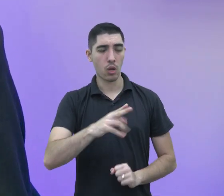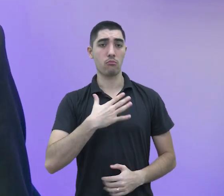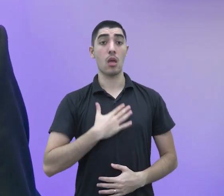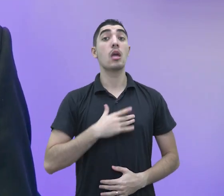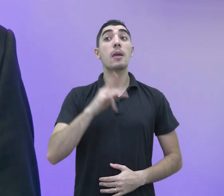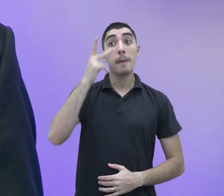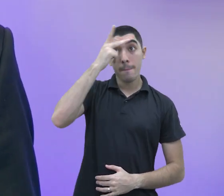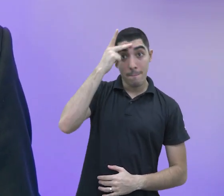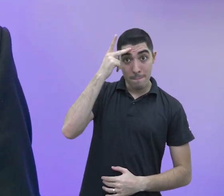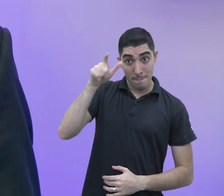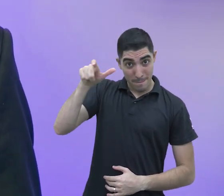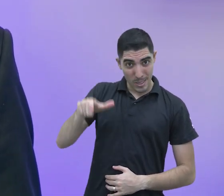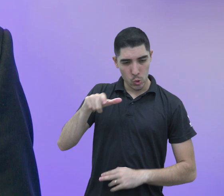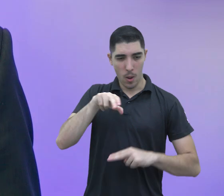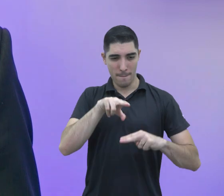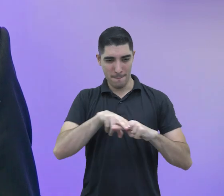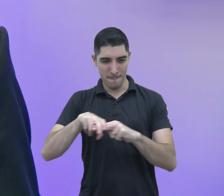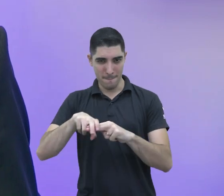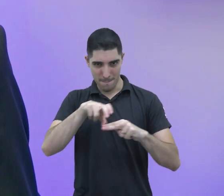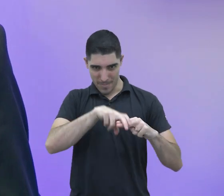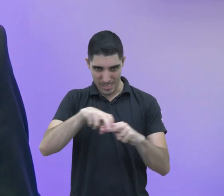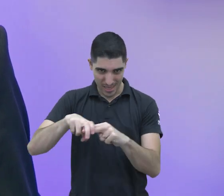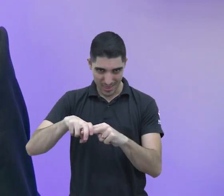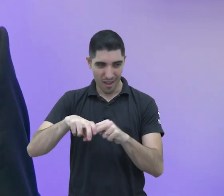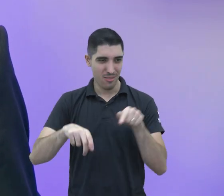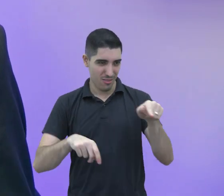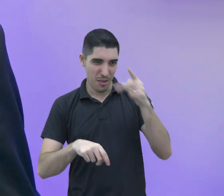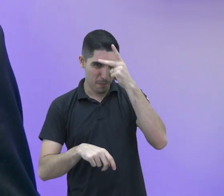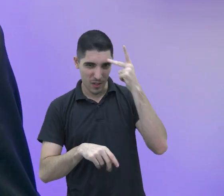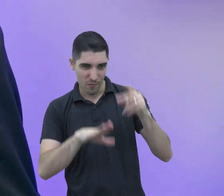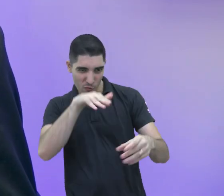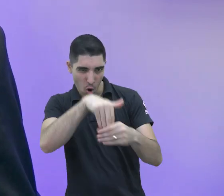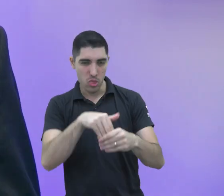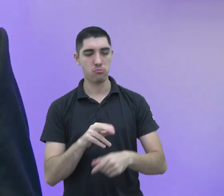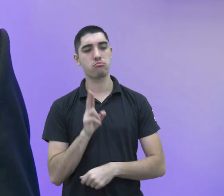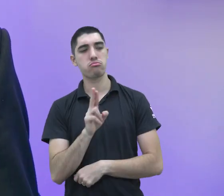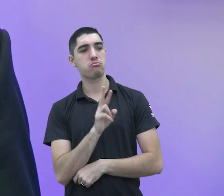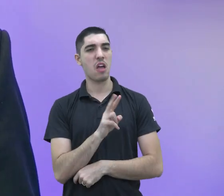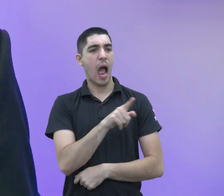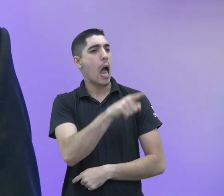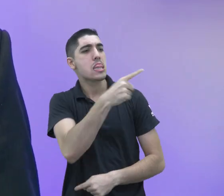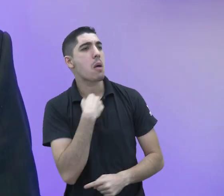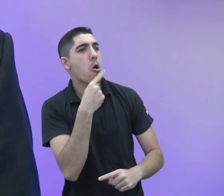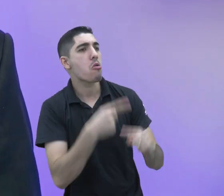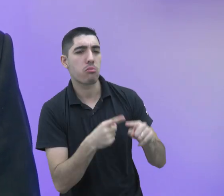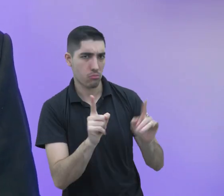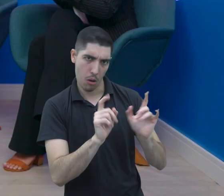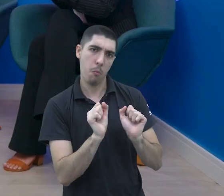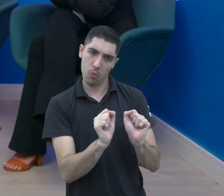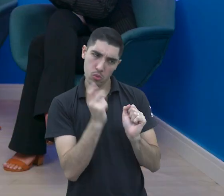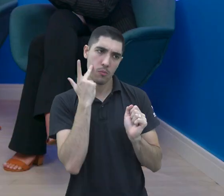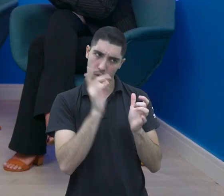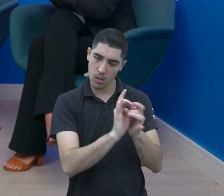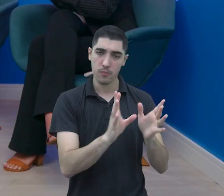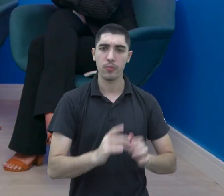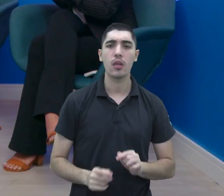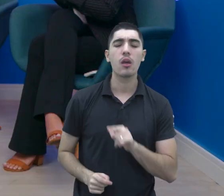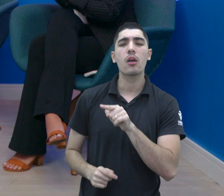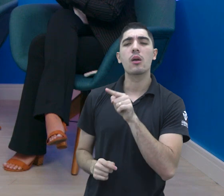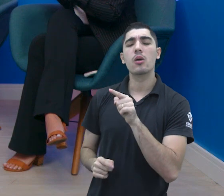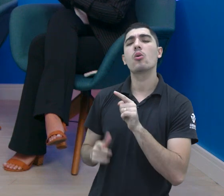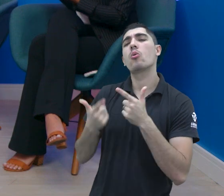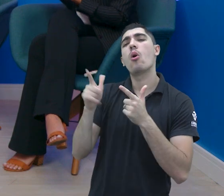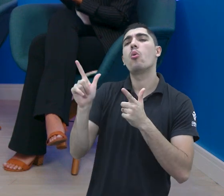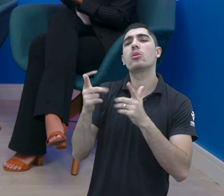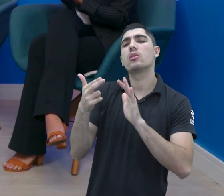o mesário, ele não pode impedir o eleitor de votar se ele estiver com um broche, um adesivo na camiseta. Aproveitando também as dicas